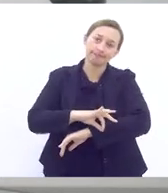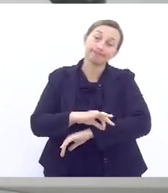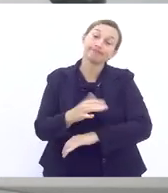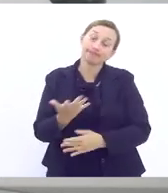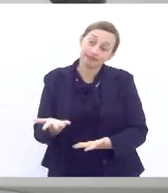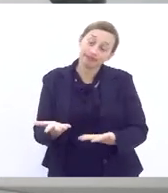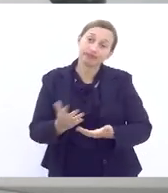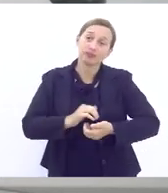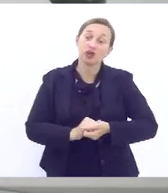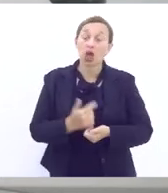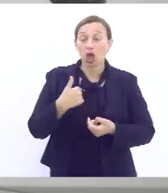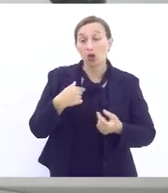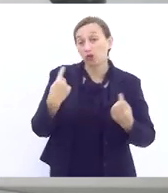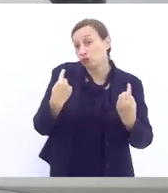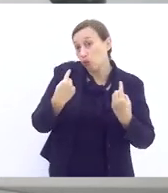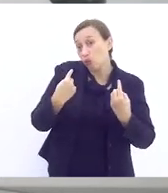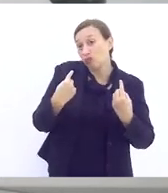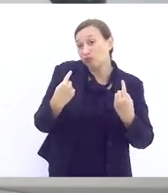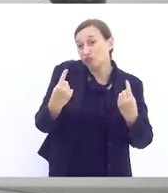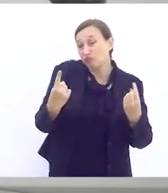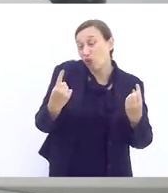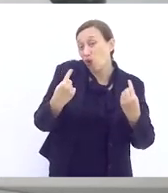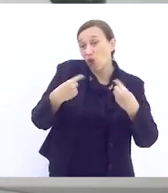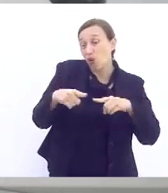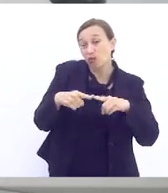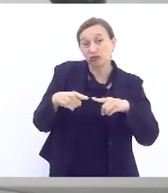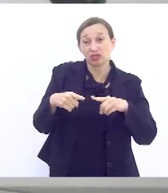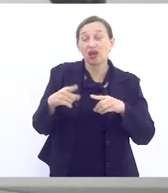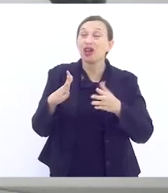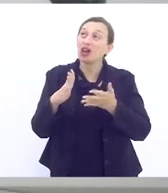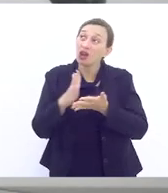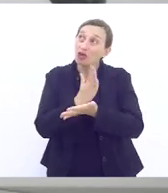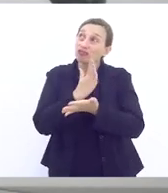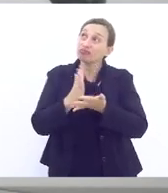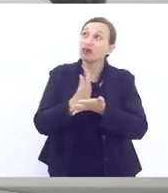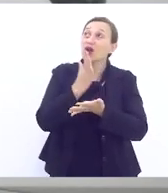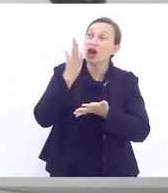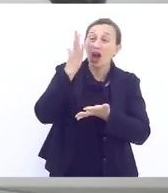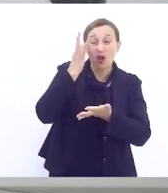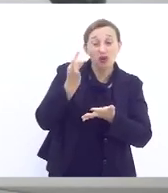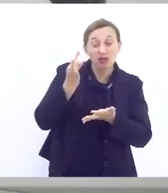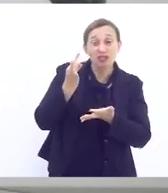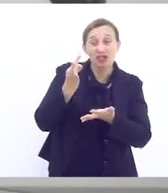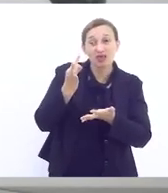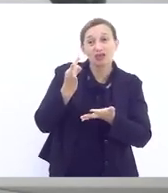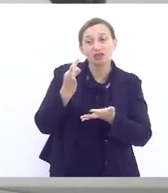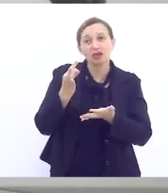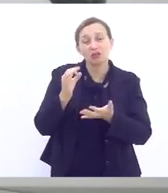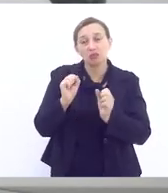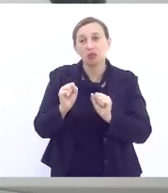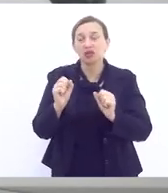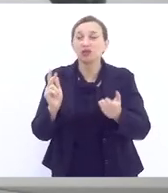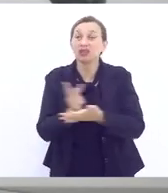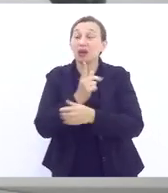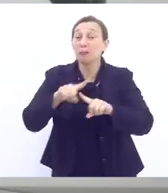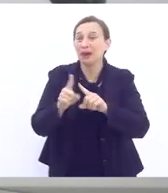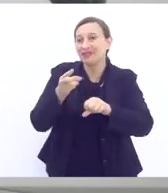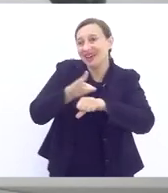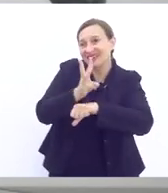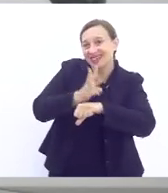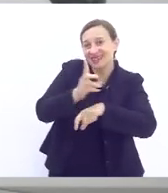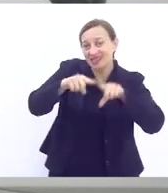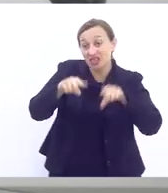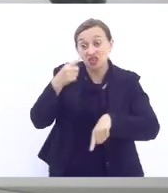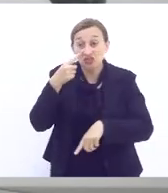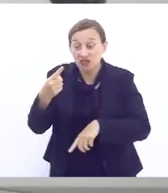terminantemente contra assim eu sei de alguns algumas áreas que pode ocorrer mas a terceirização a gente vê lá